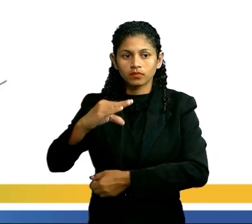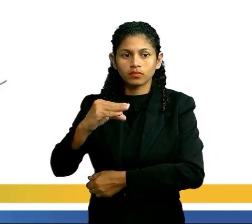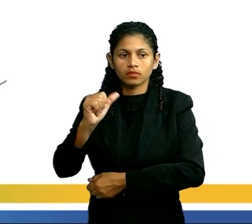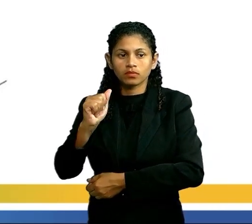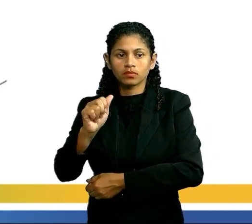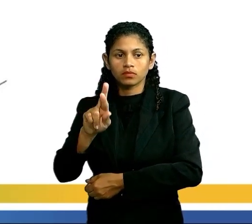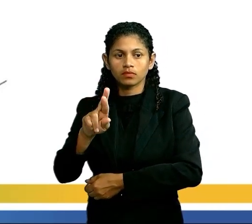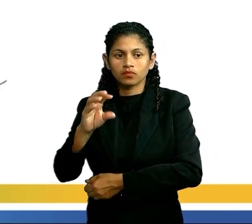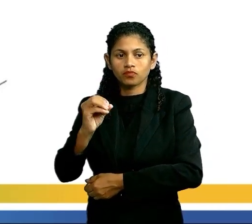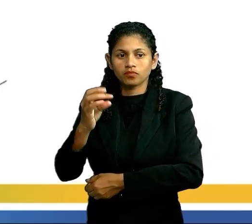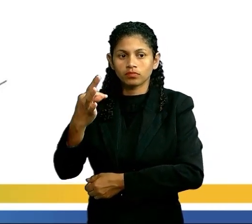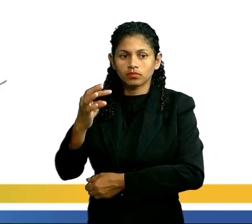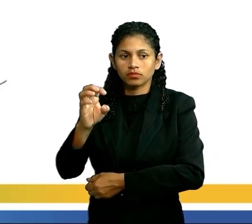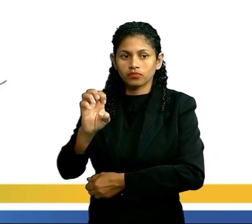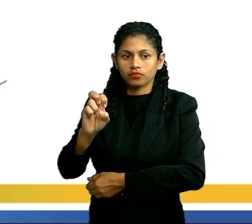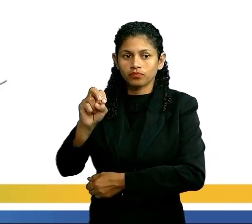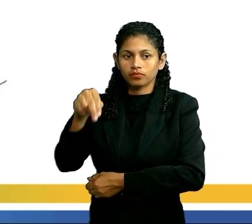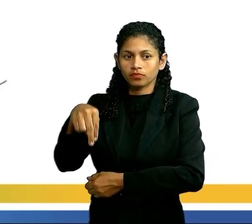Os carotenoides,